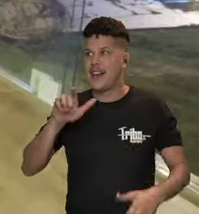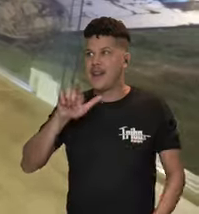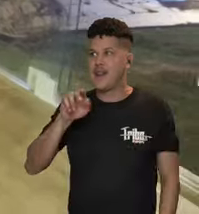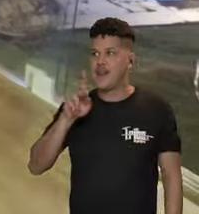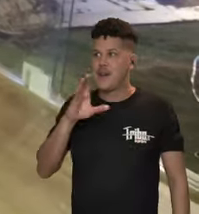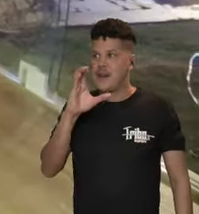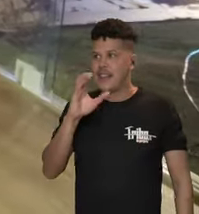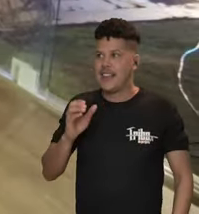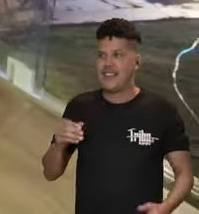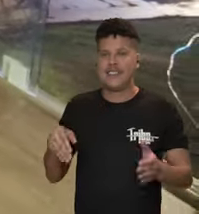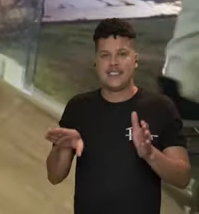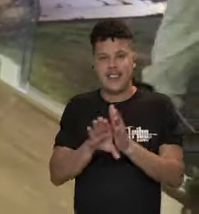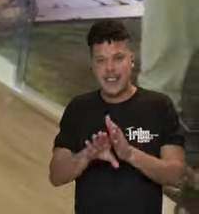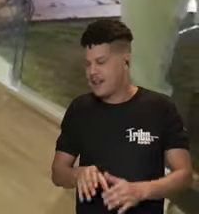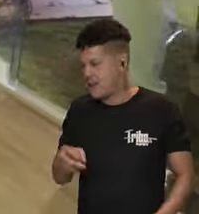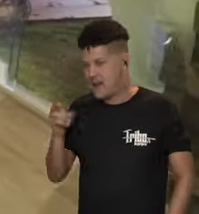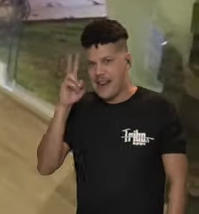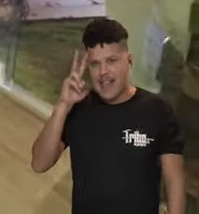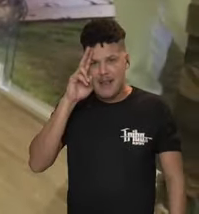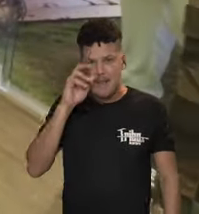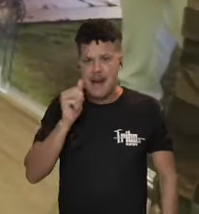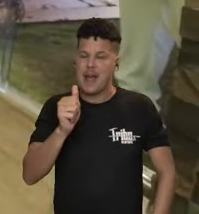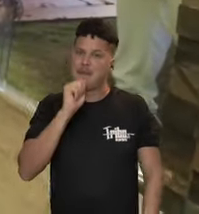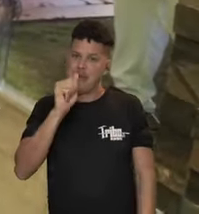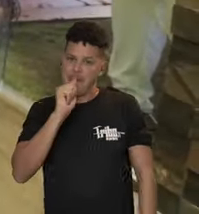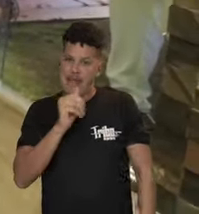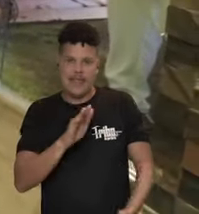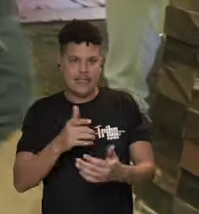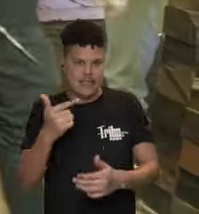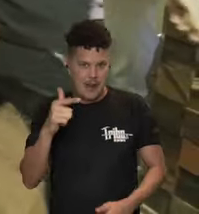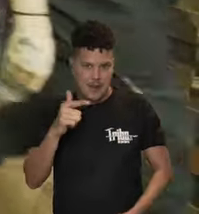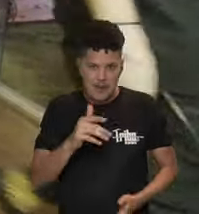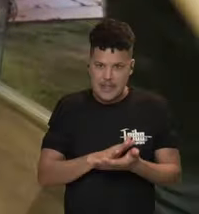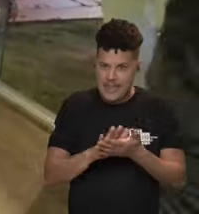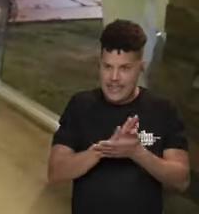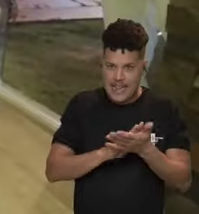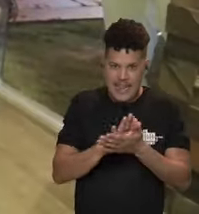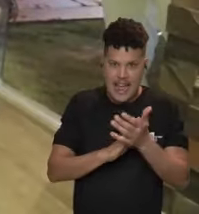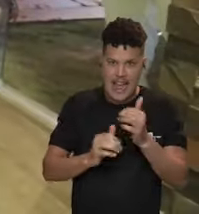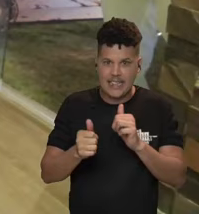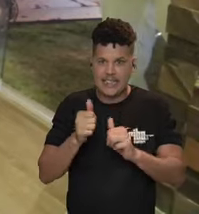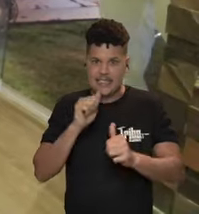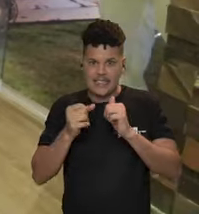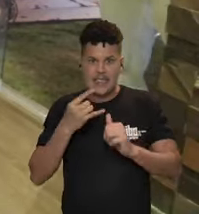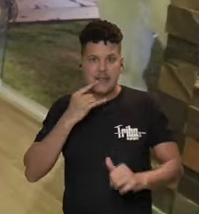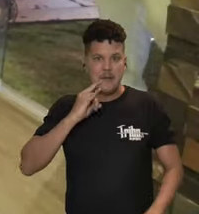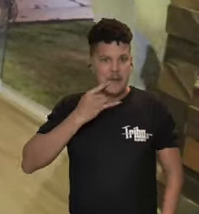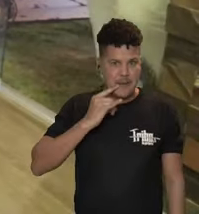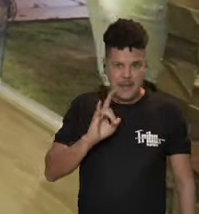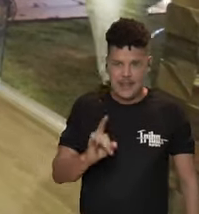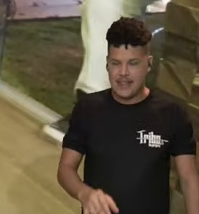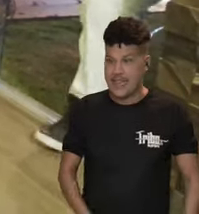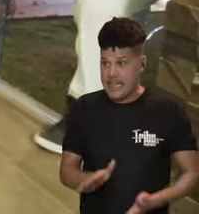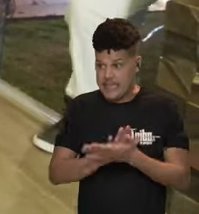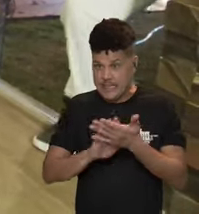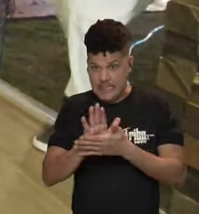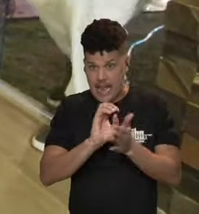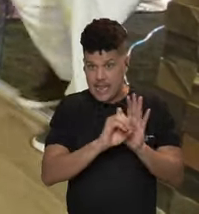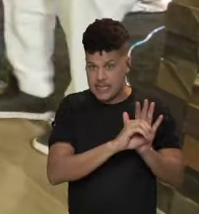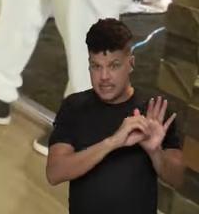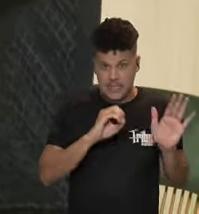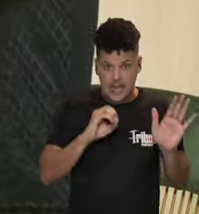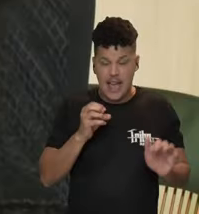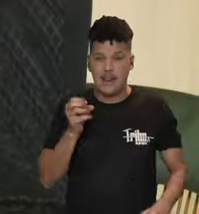do meu drink. Obrigado, obrigado. Sem álcool, né, velho? Obrigado, hein? Obrigado. Traz galera, pra rapaziada toda, mano. Saúde. Se